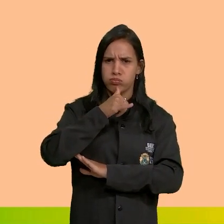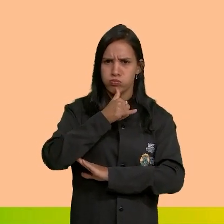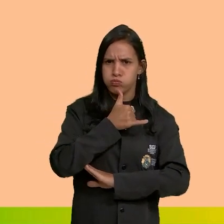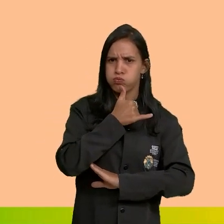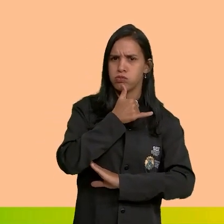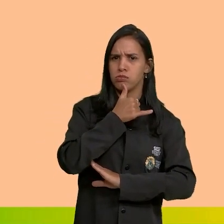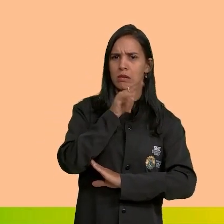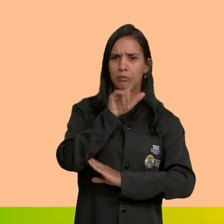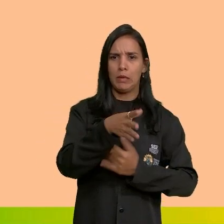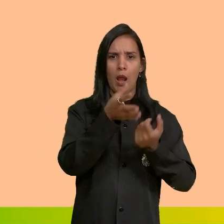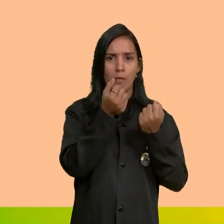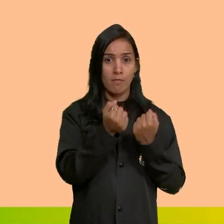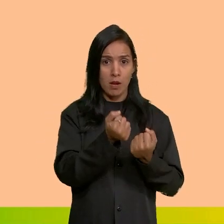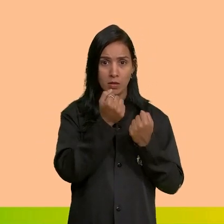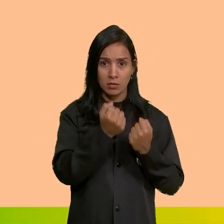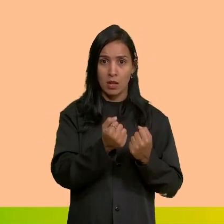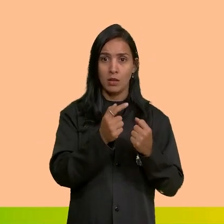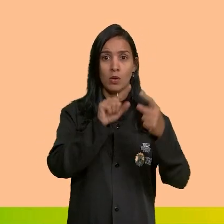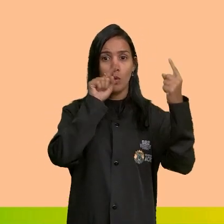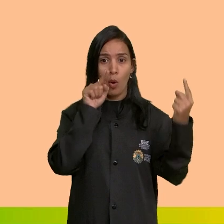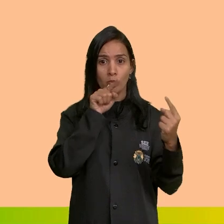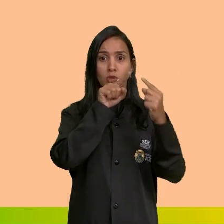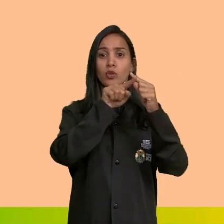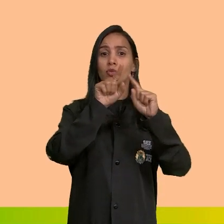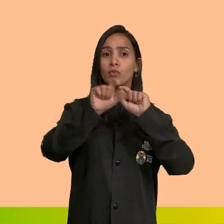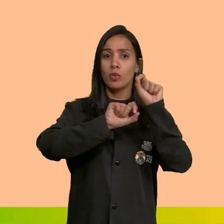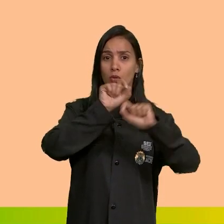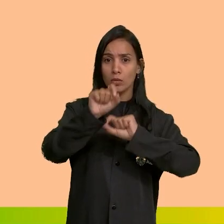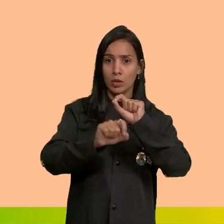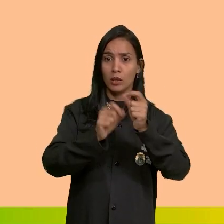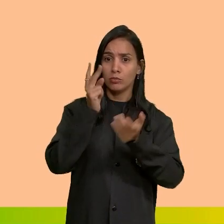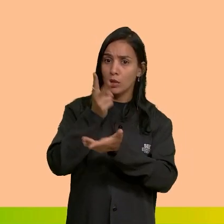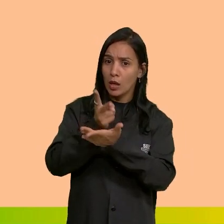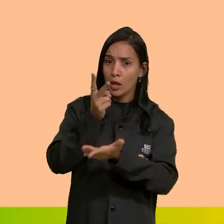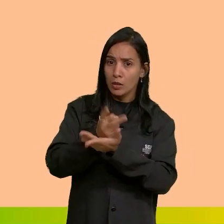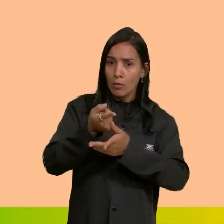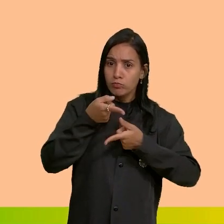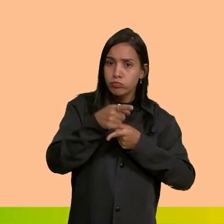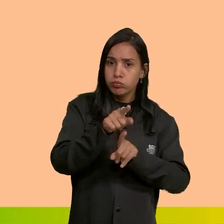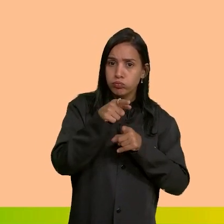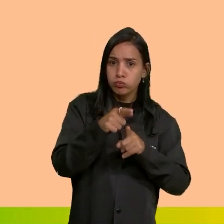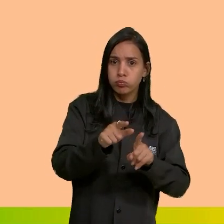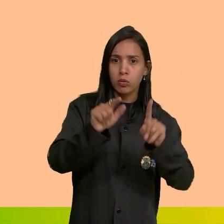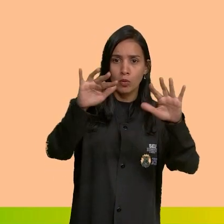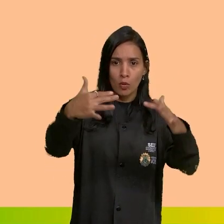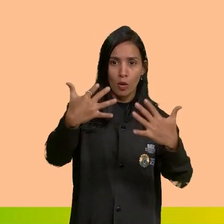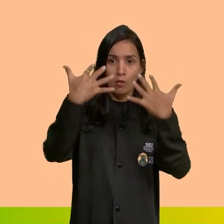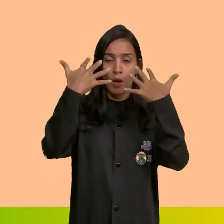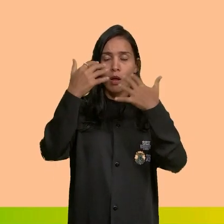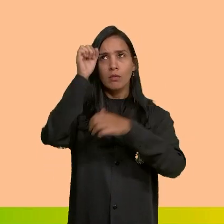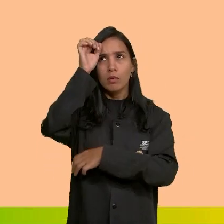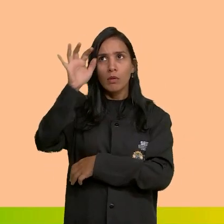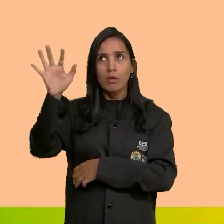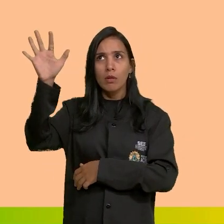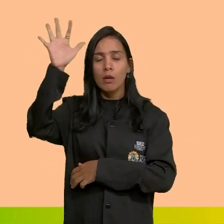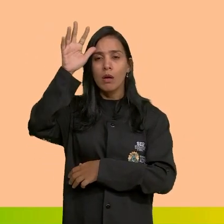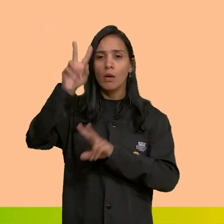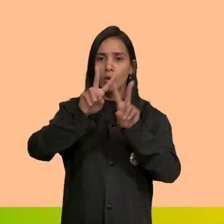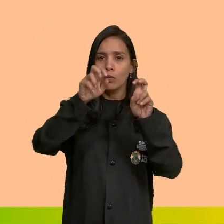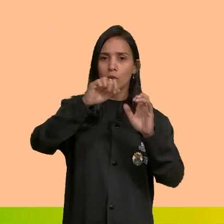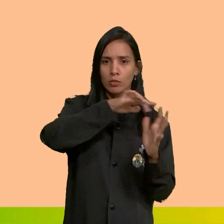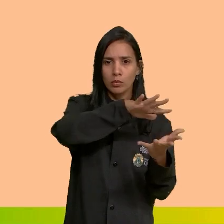objetivo primordial é provocar uma profunda reflexão sobre temas universais, como a